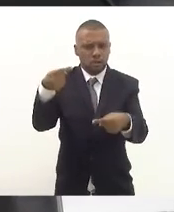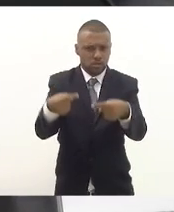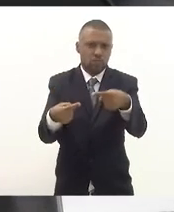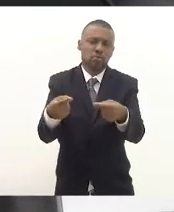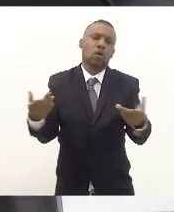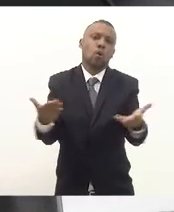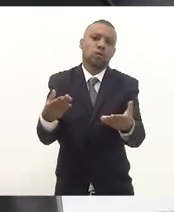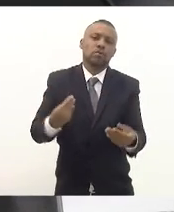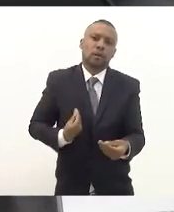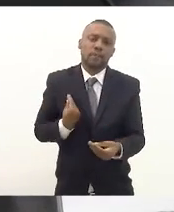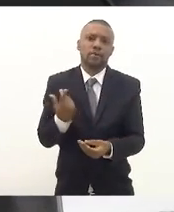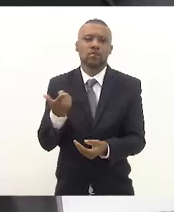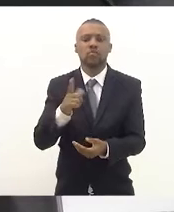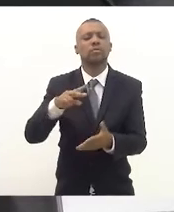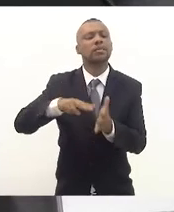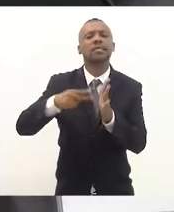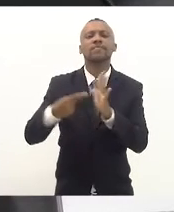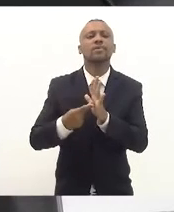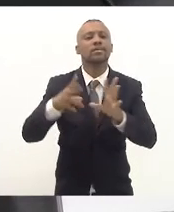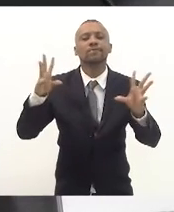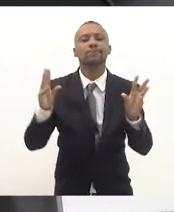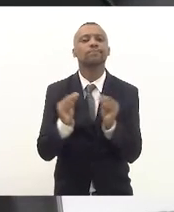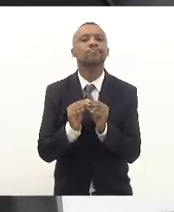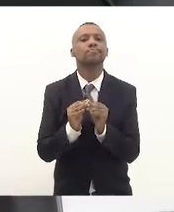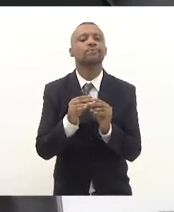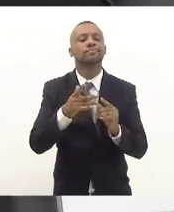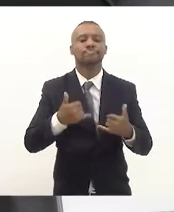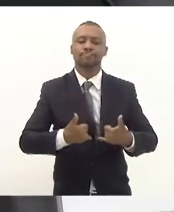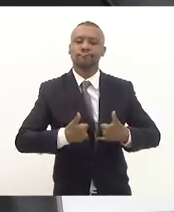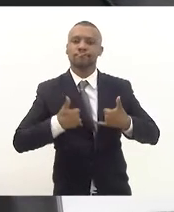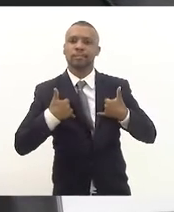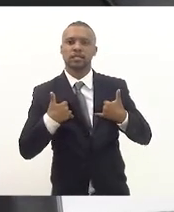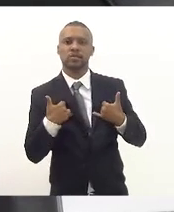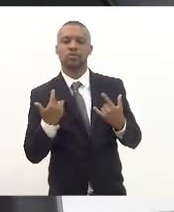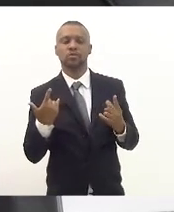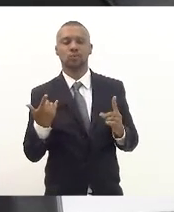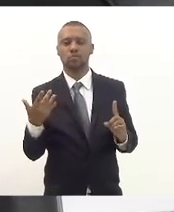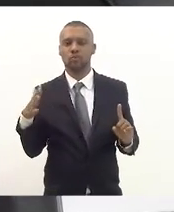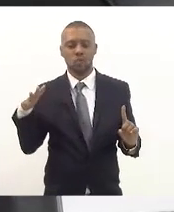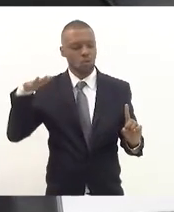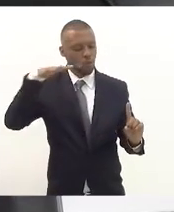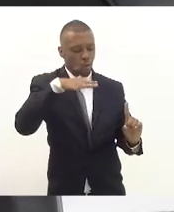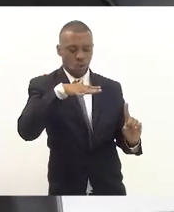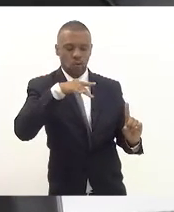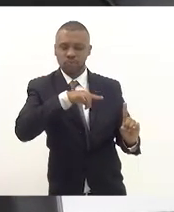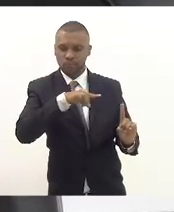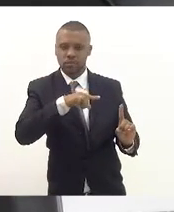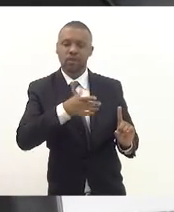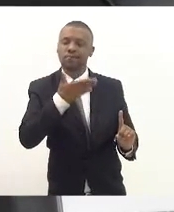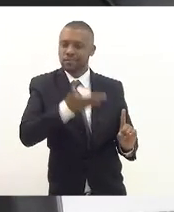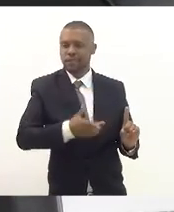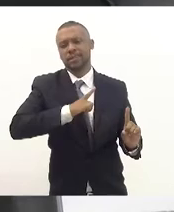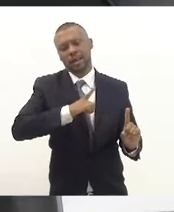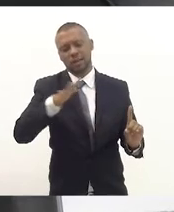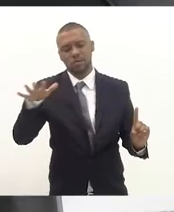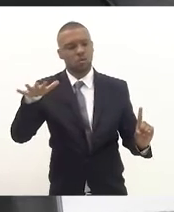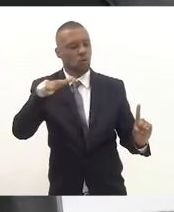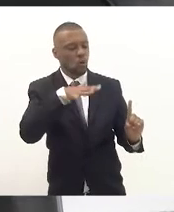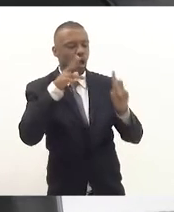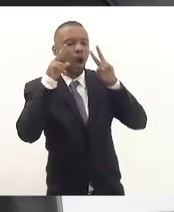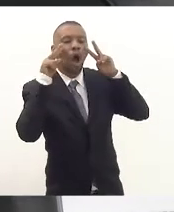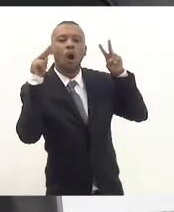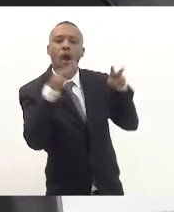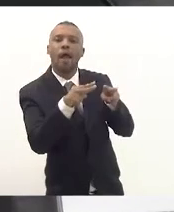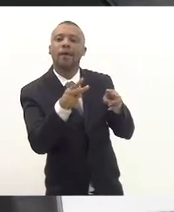Esse é sinônimo de prestígio e vossa excelência tem muito prestígio em Duque de Caxias e